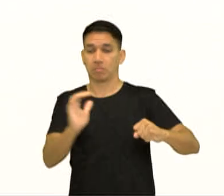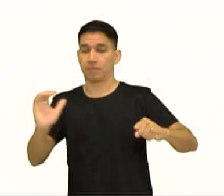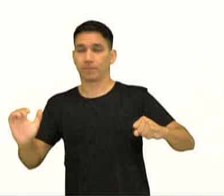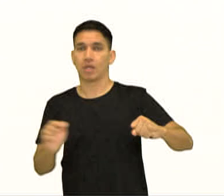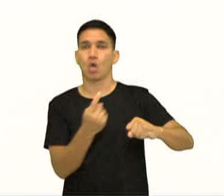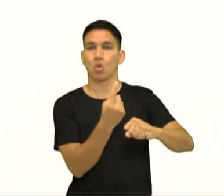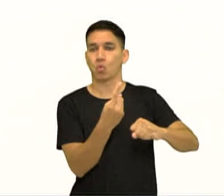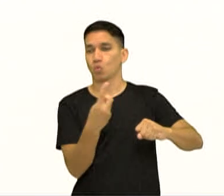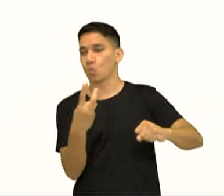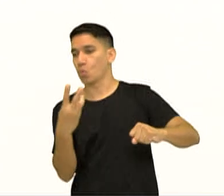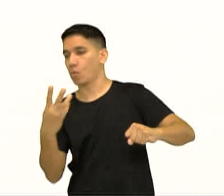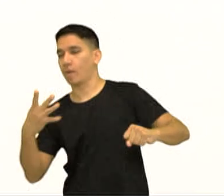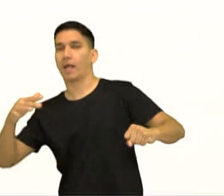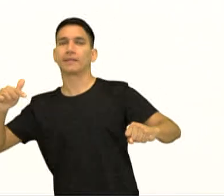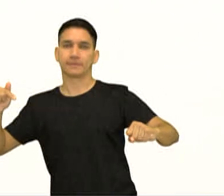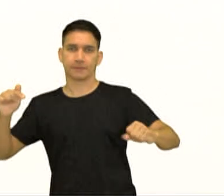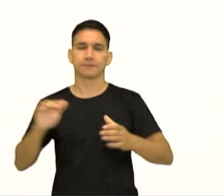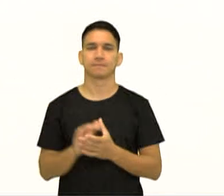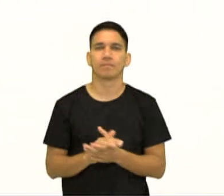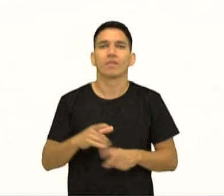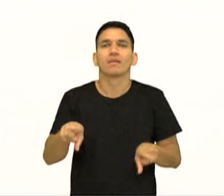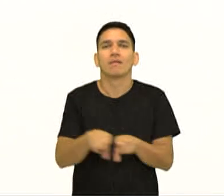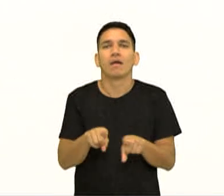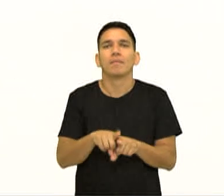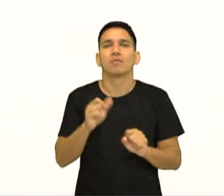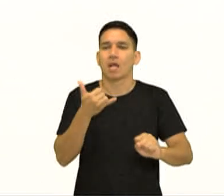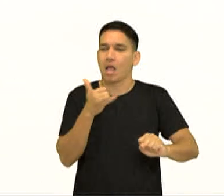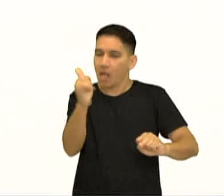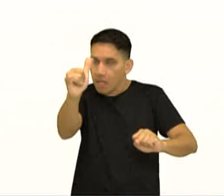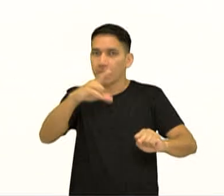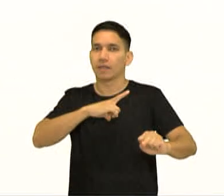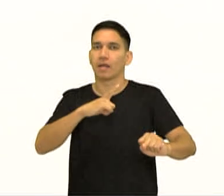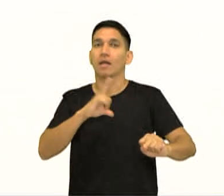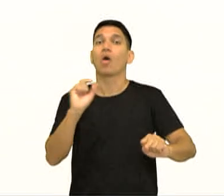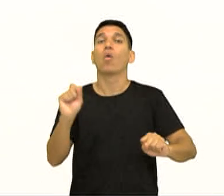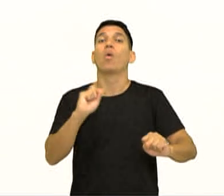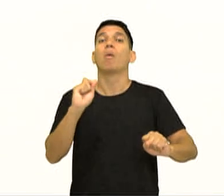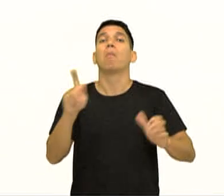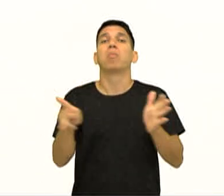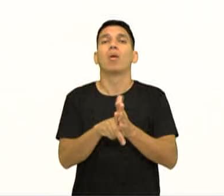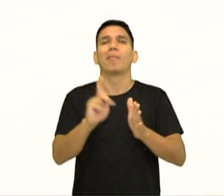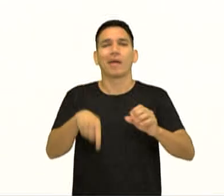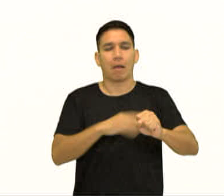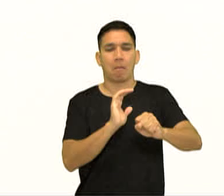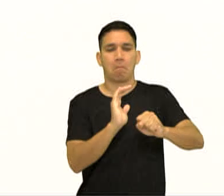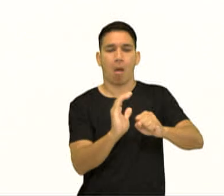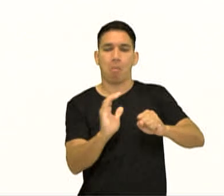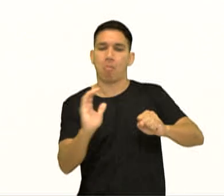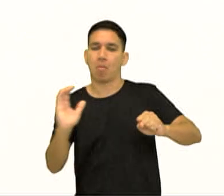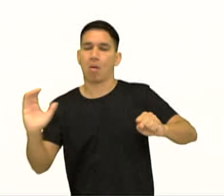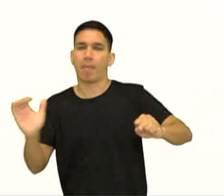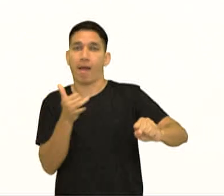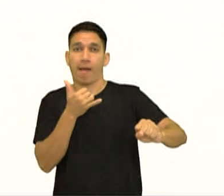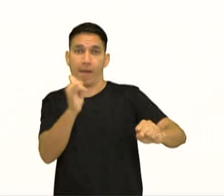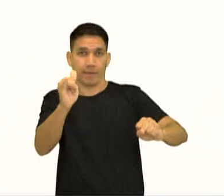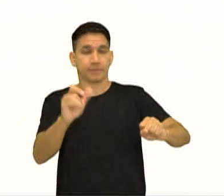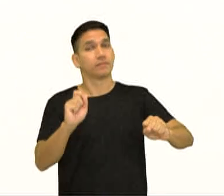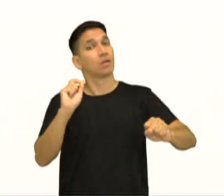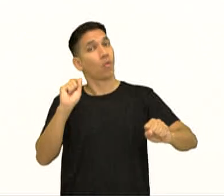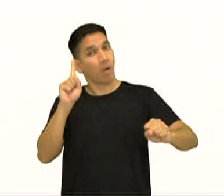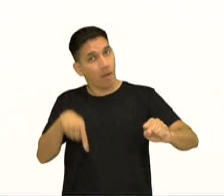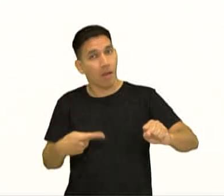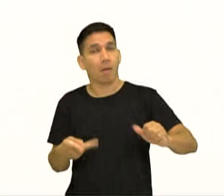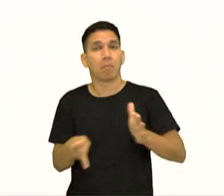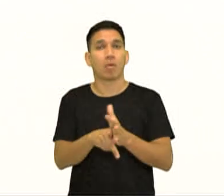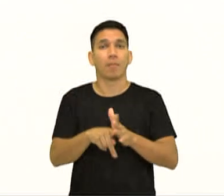do 1 ao 7, e os níveis de energia são conhecidos também como camadas eletrônicas e podem ser representados pelas